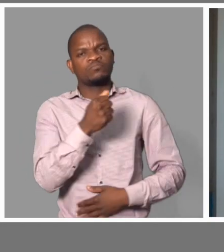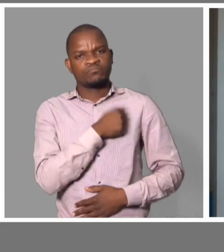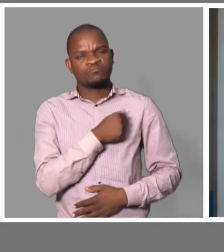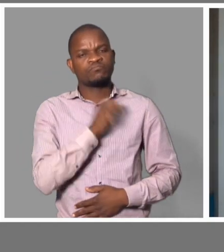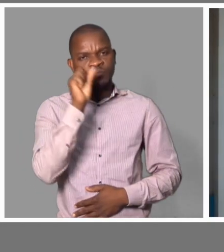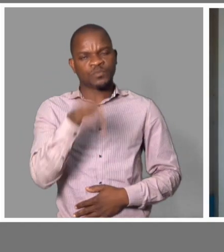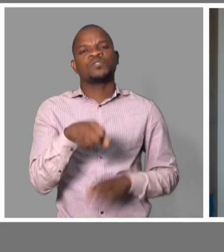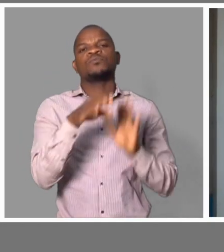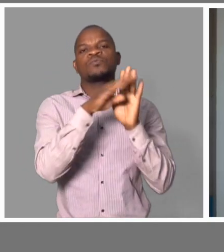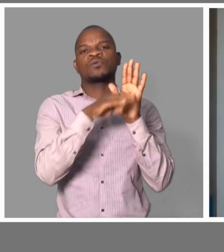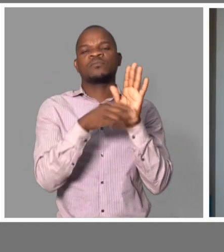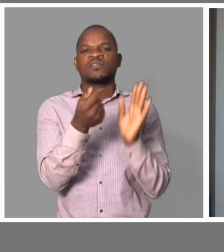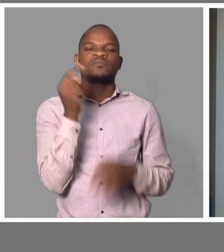programa.